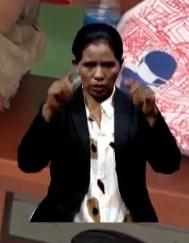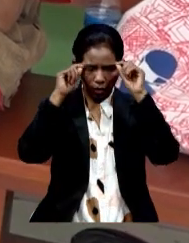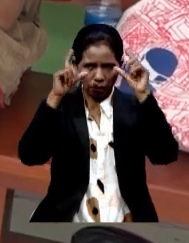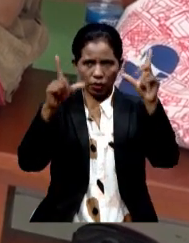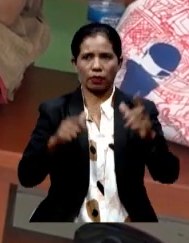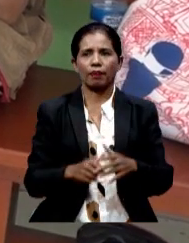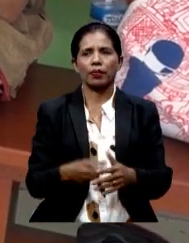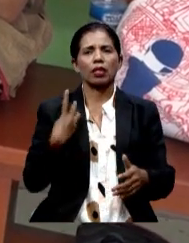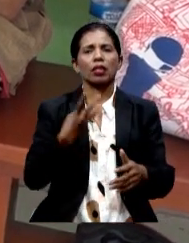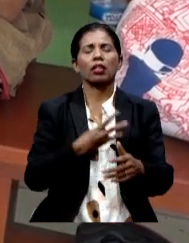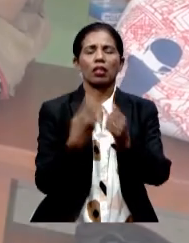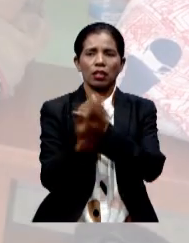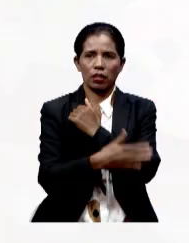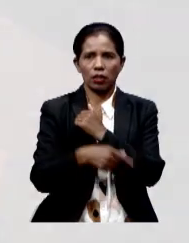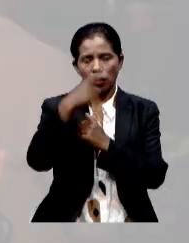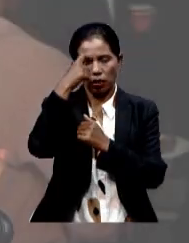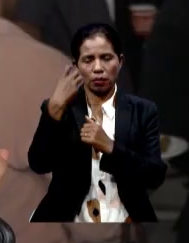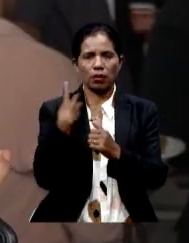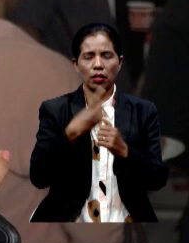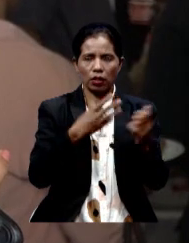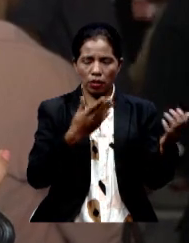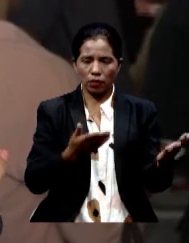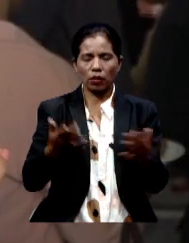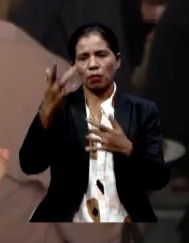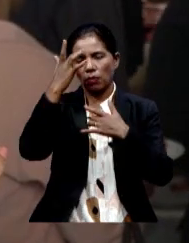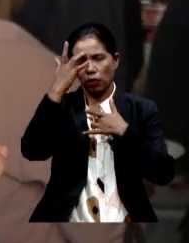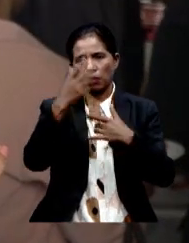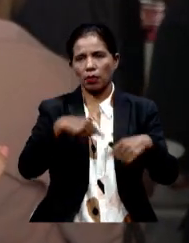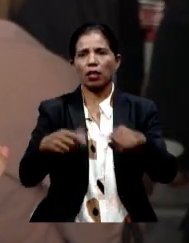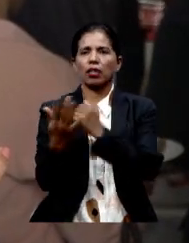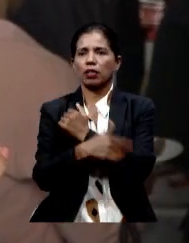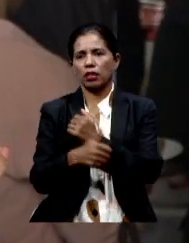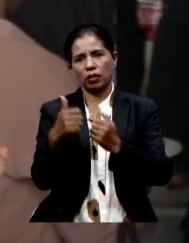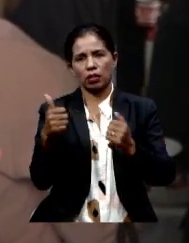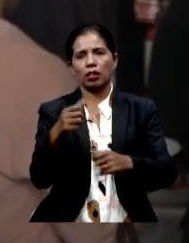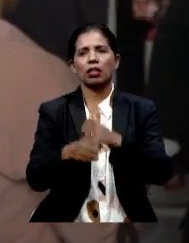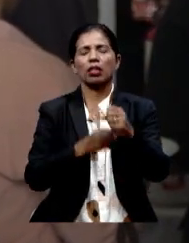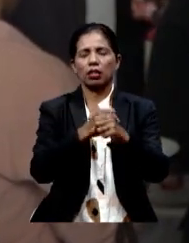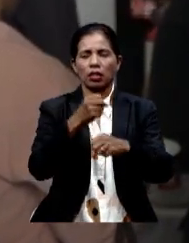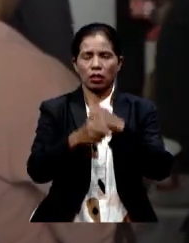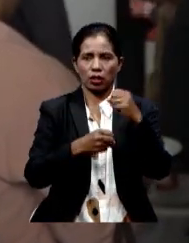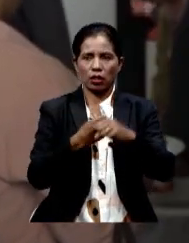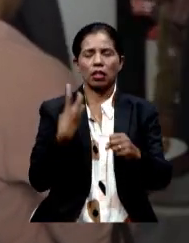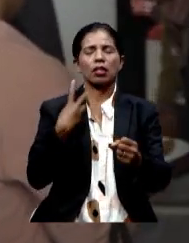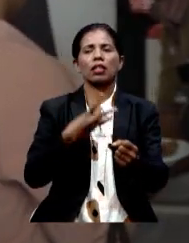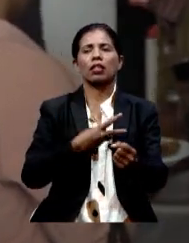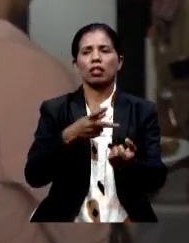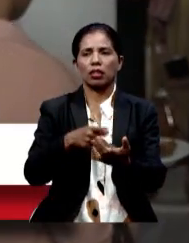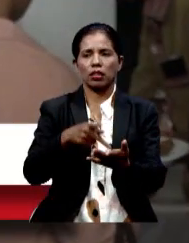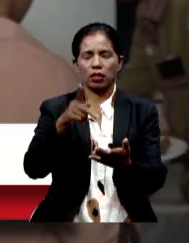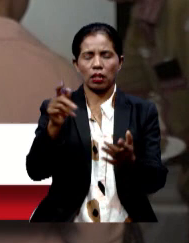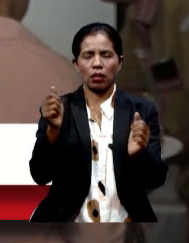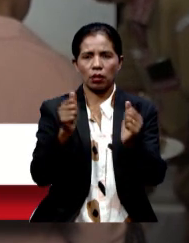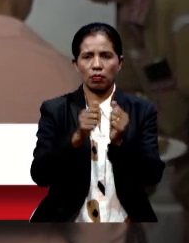domina na reta na rain, tamba ita transfera moras baliur, quase tinantina ita selu mais de 7